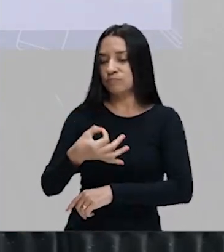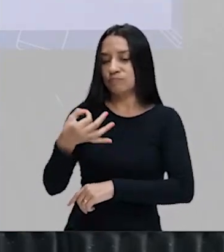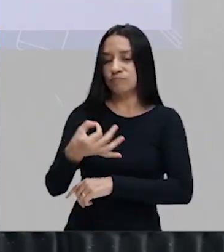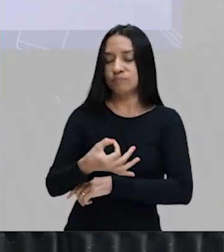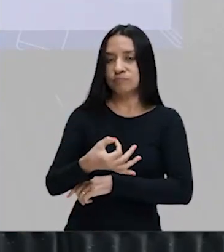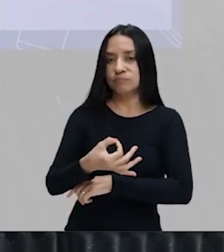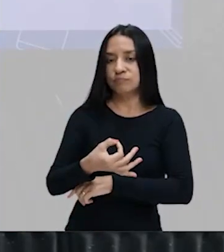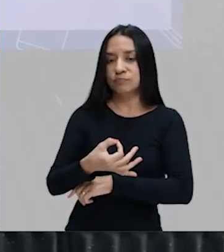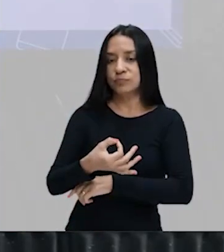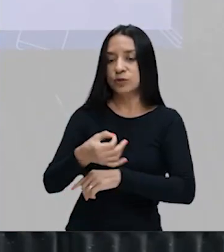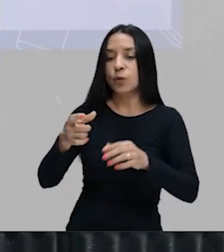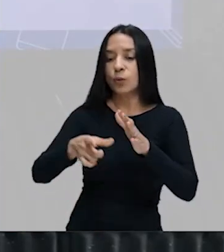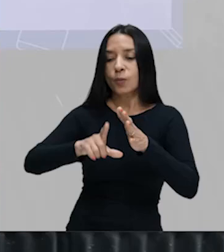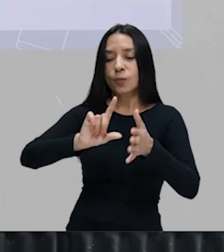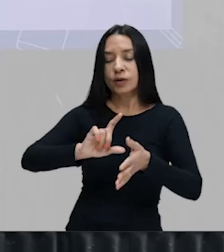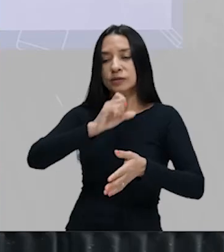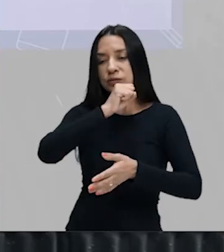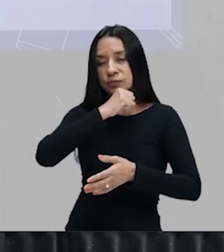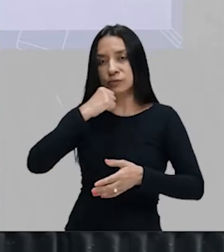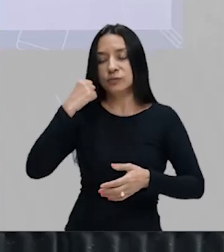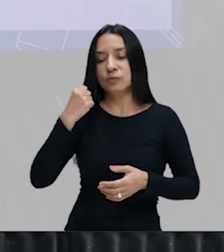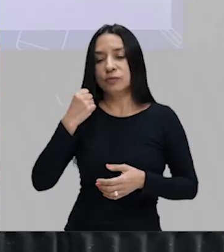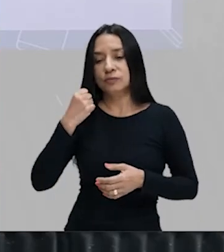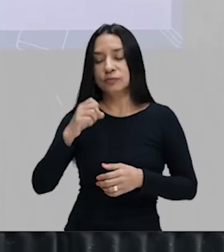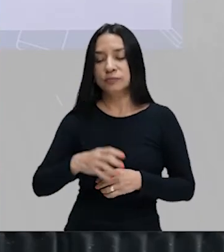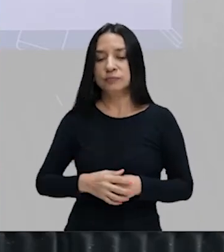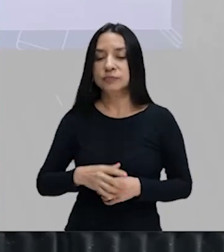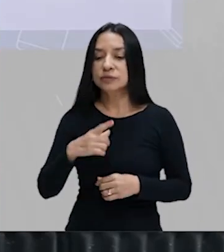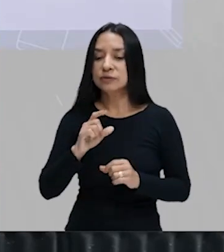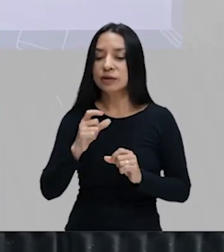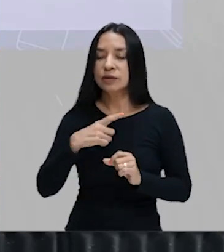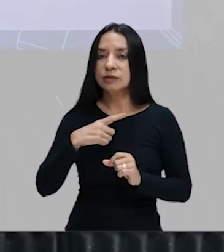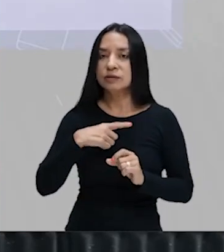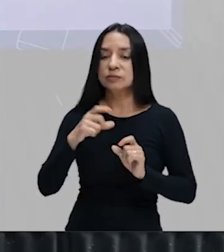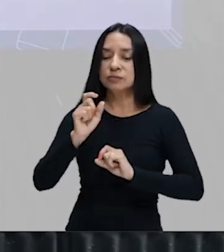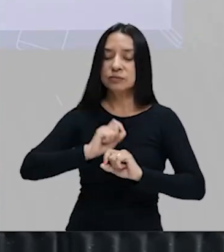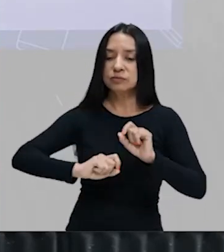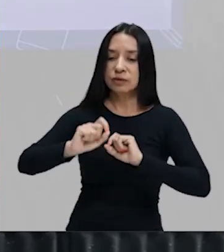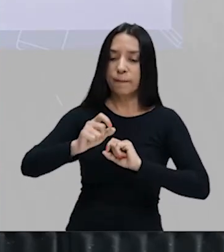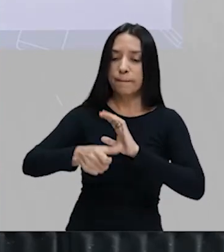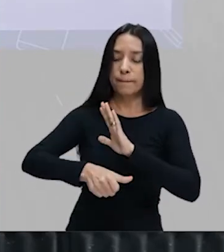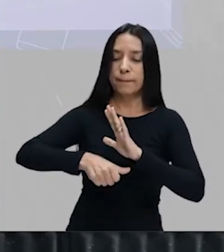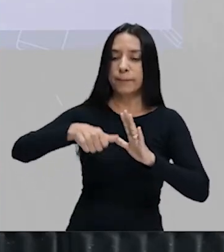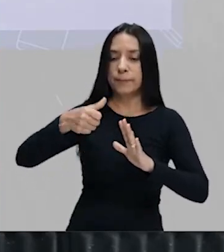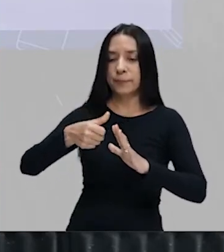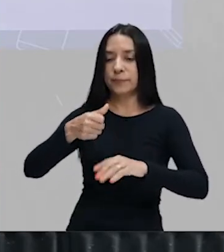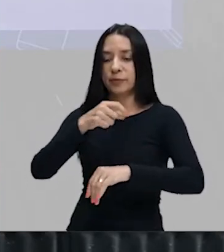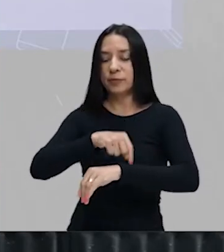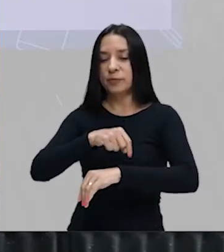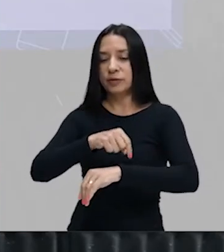o período socrático. Então, nós temos o que aí, então? O que a gente chama de primeiro período, período